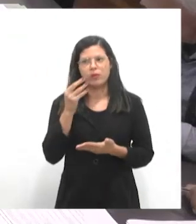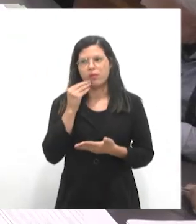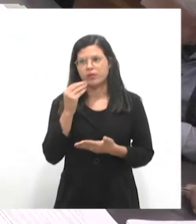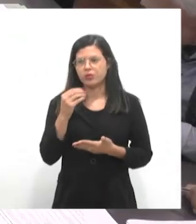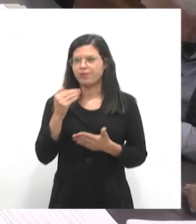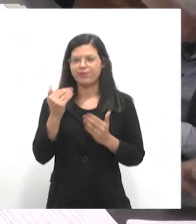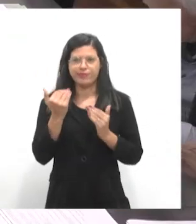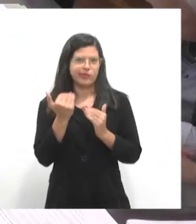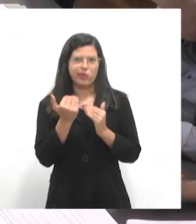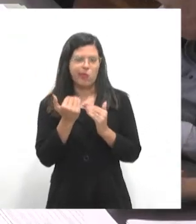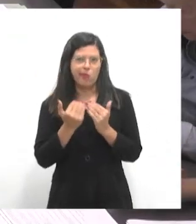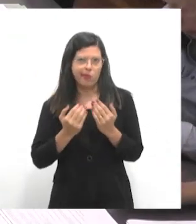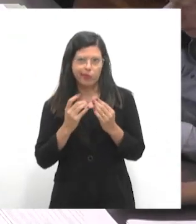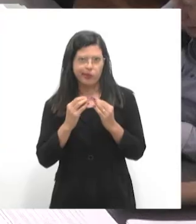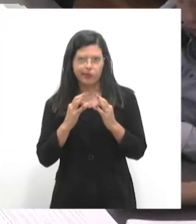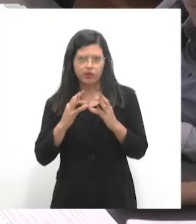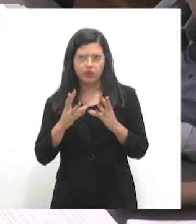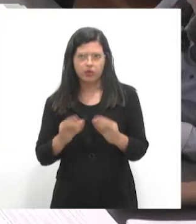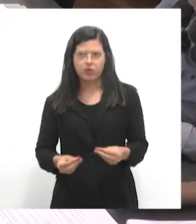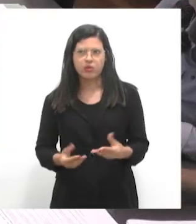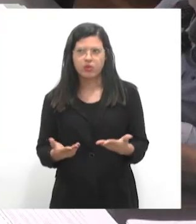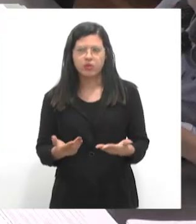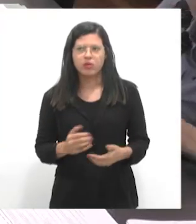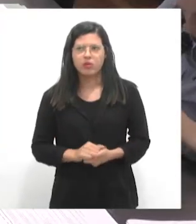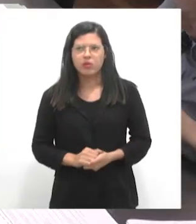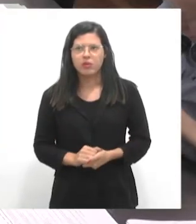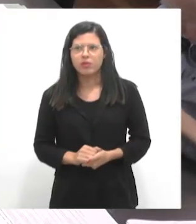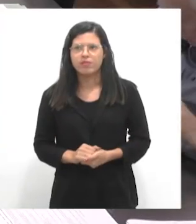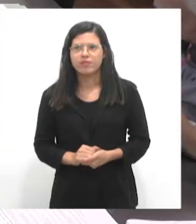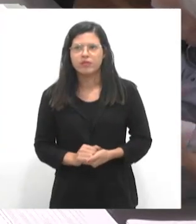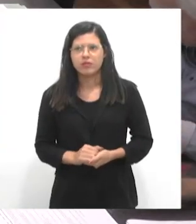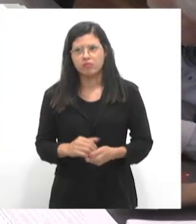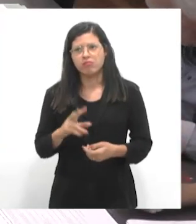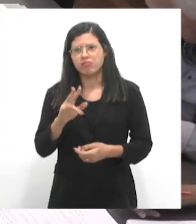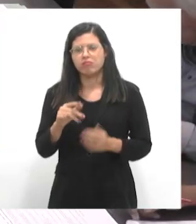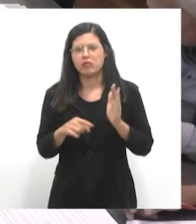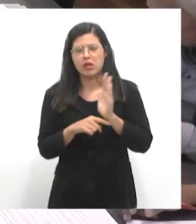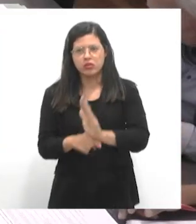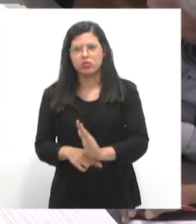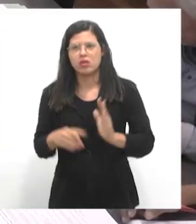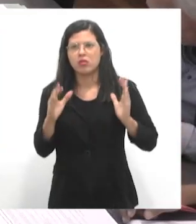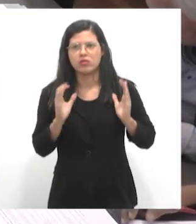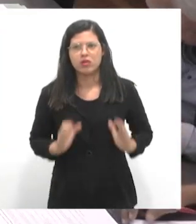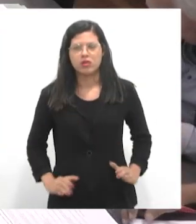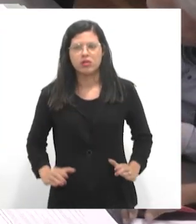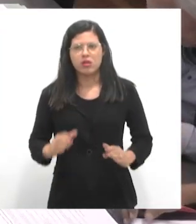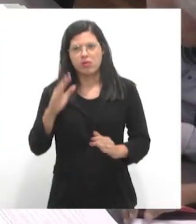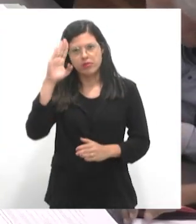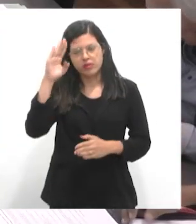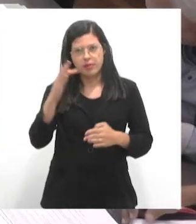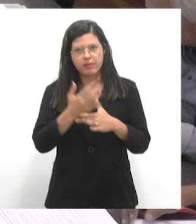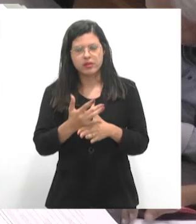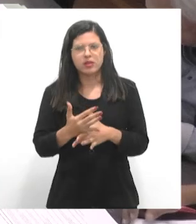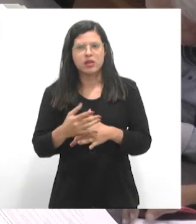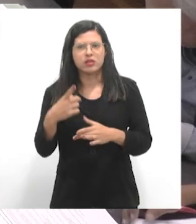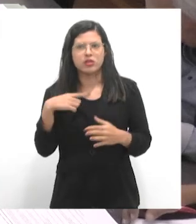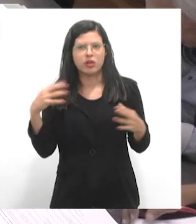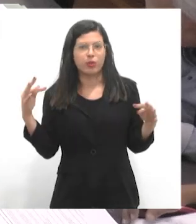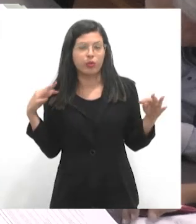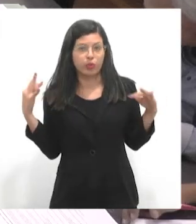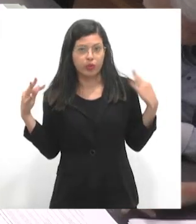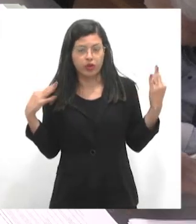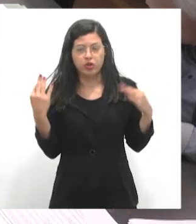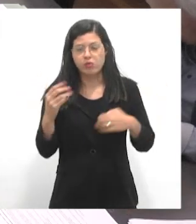pode ser útil ao cidadão, sobretudo num estado que tem o turismo como uma ferramenta importante